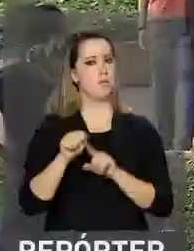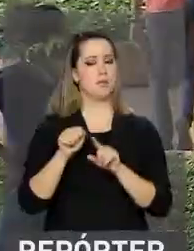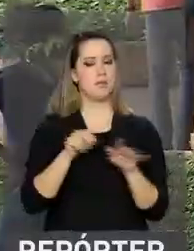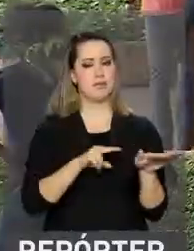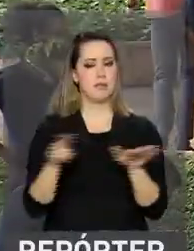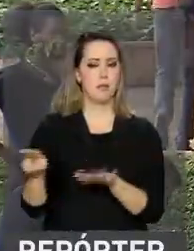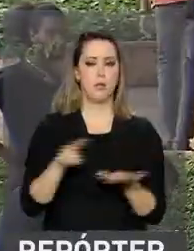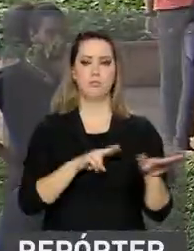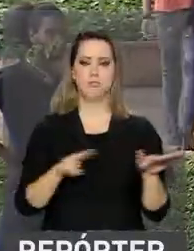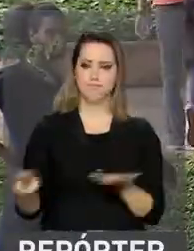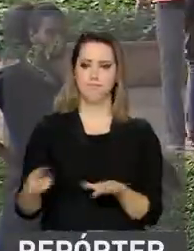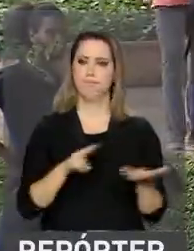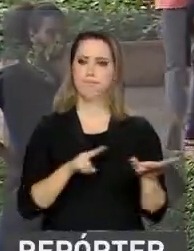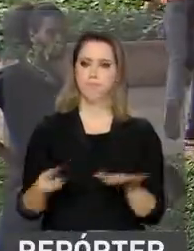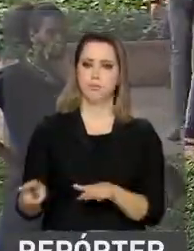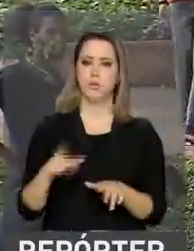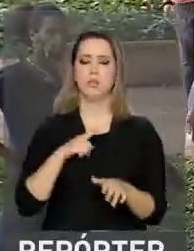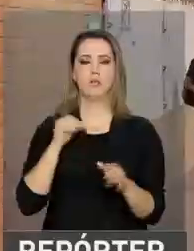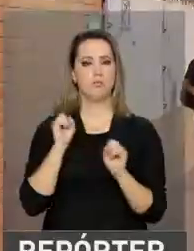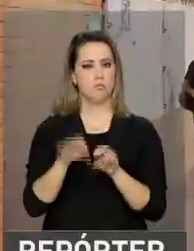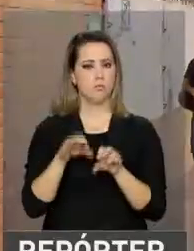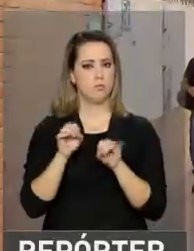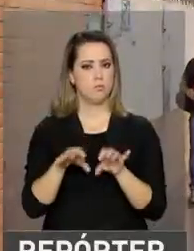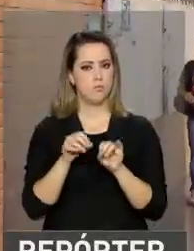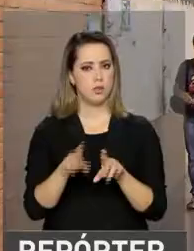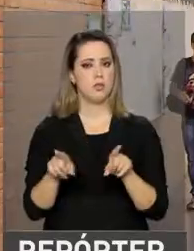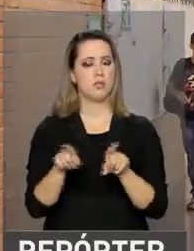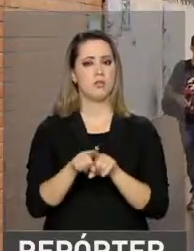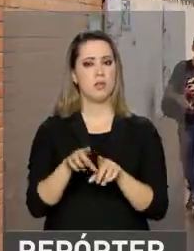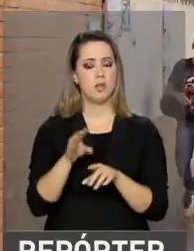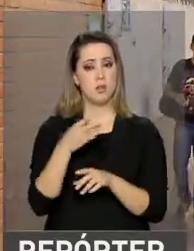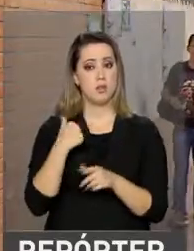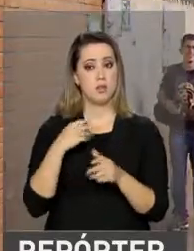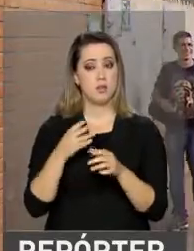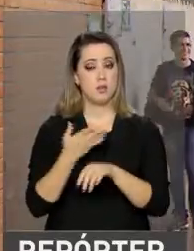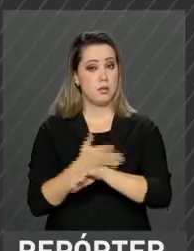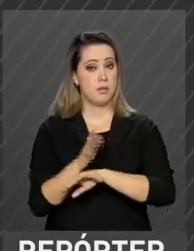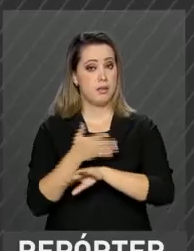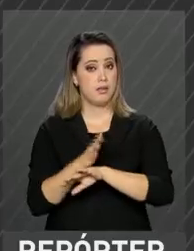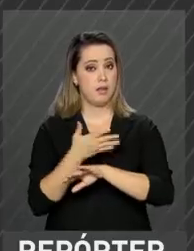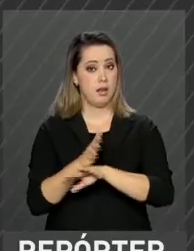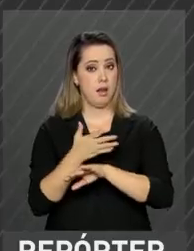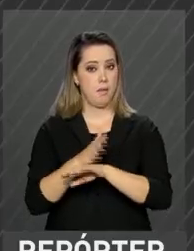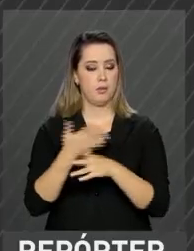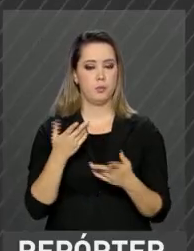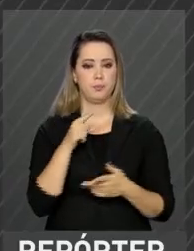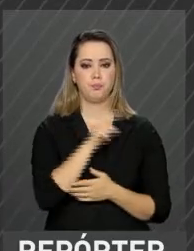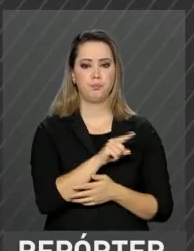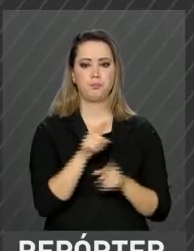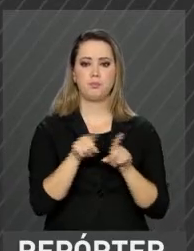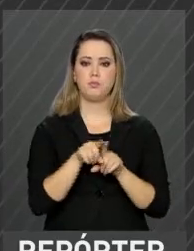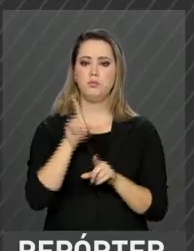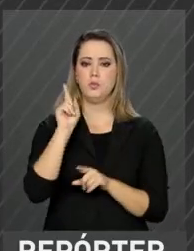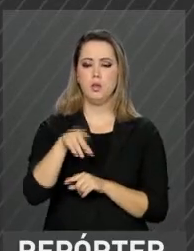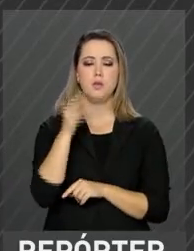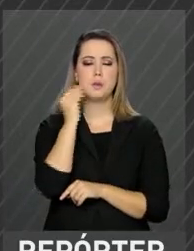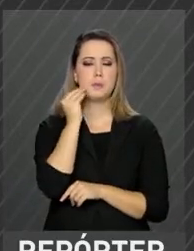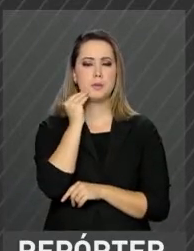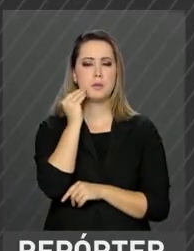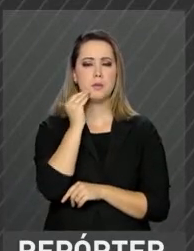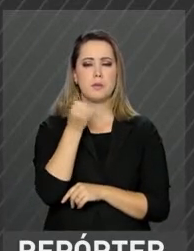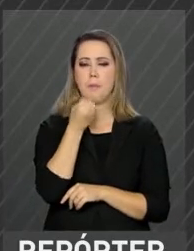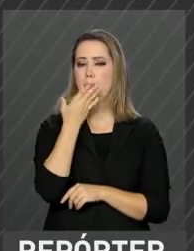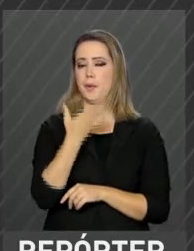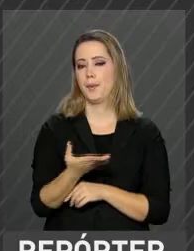terá aulas teóricas e práticas para quem já participou desse intercâmbio como mariana diz esta é uma experiência enriquecedora